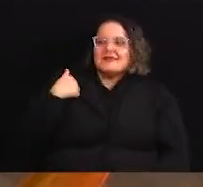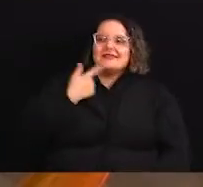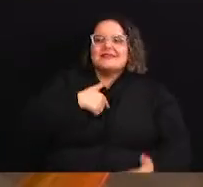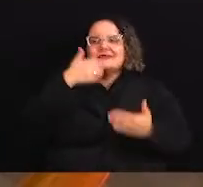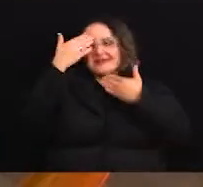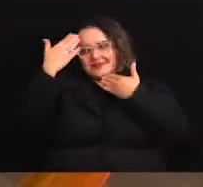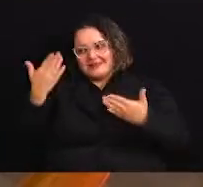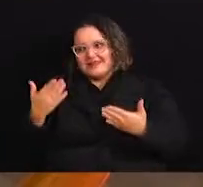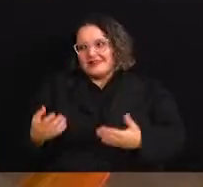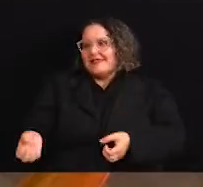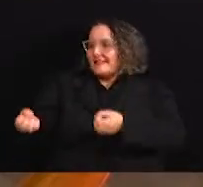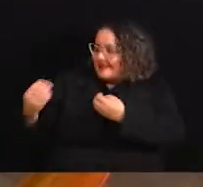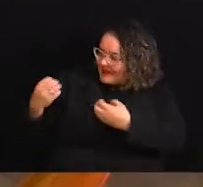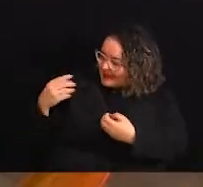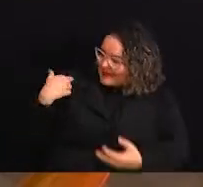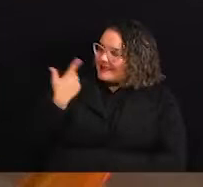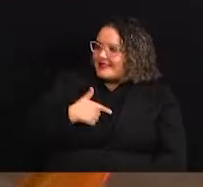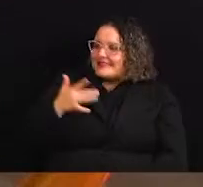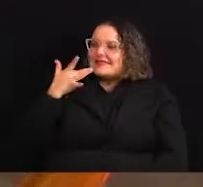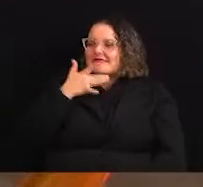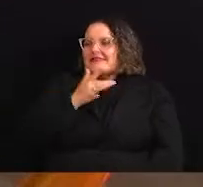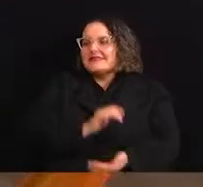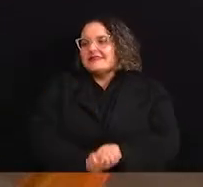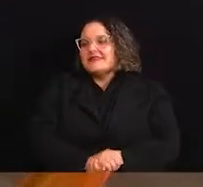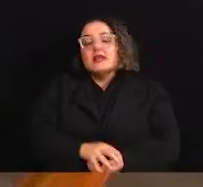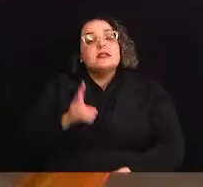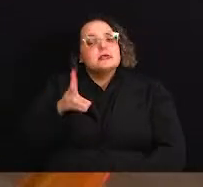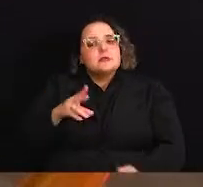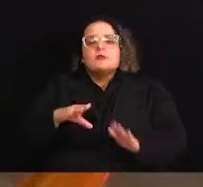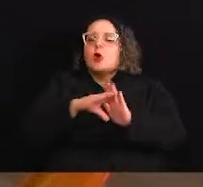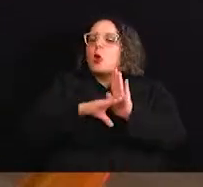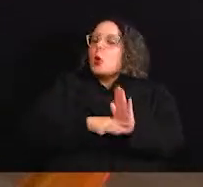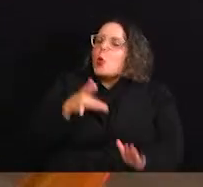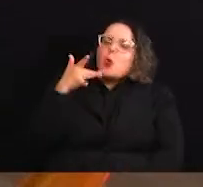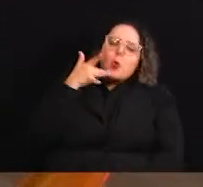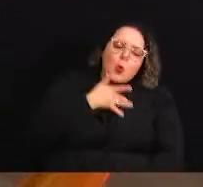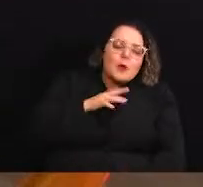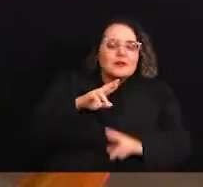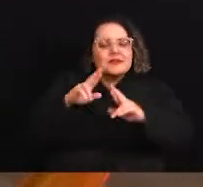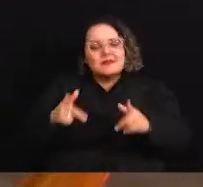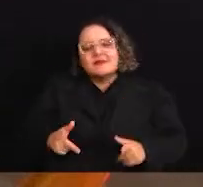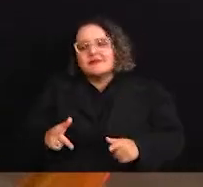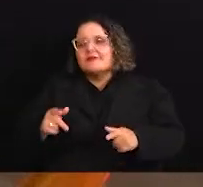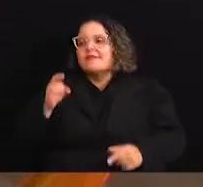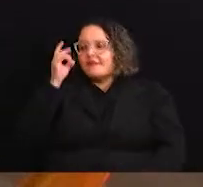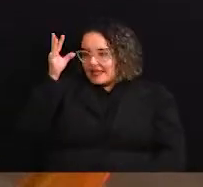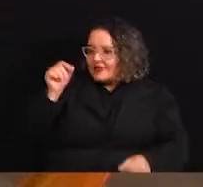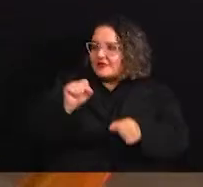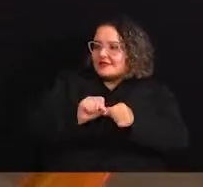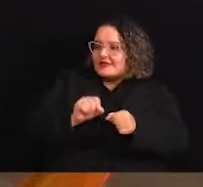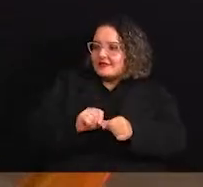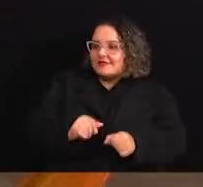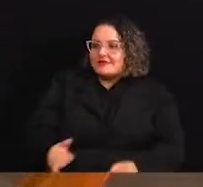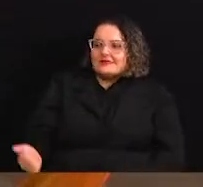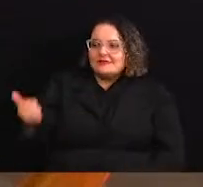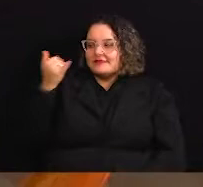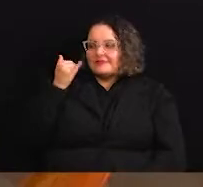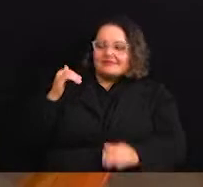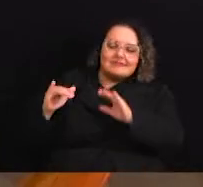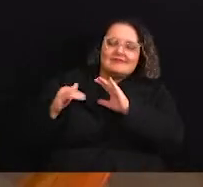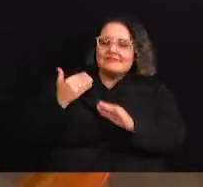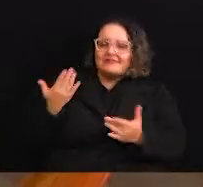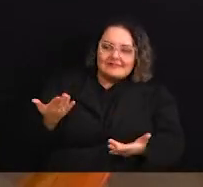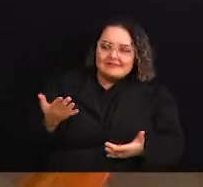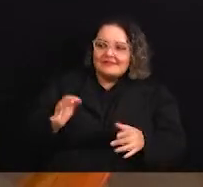gente que agradece. Ensinar essa delícia. É isso aí. Sempre que tiver receita gostosa, diferente, fácil de fazer, só mandar